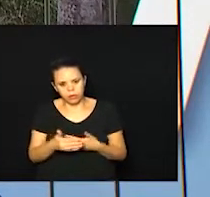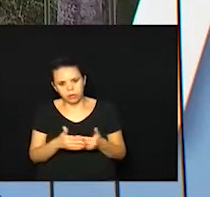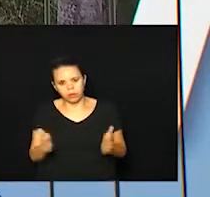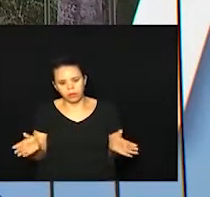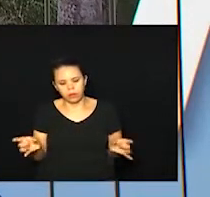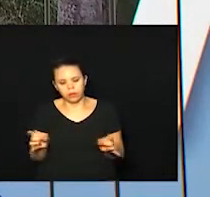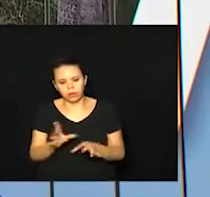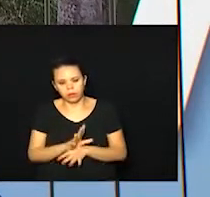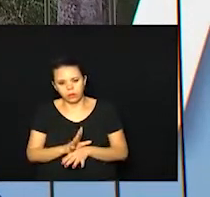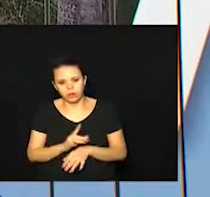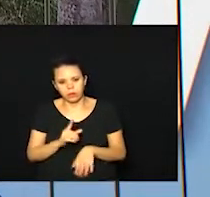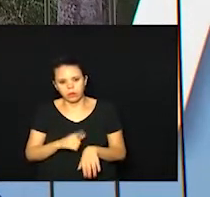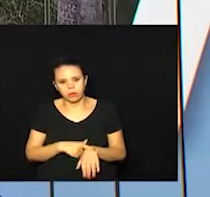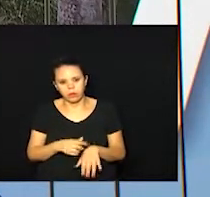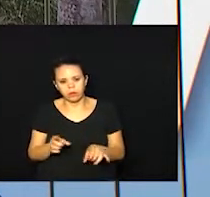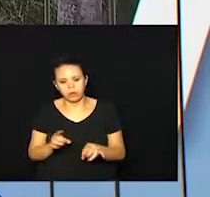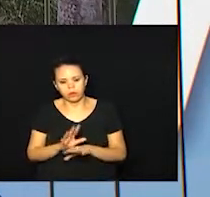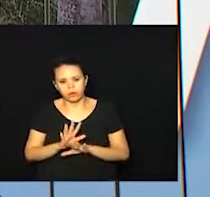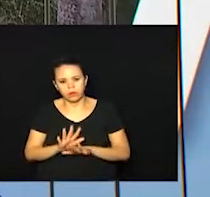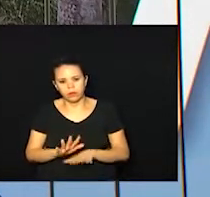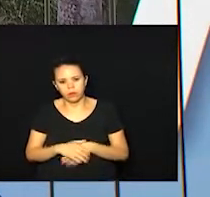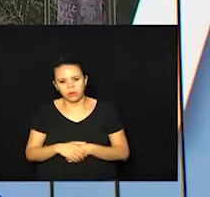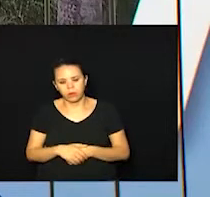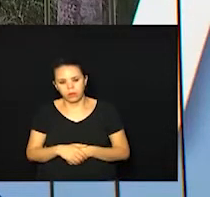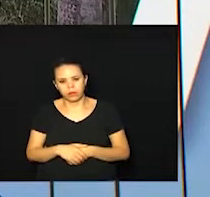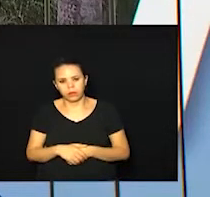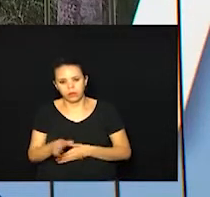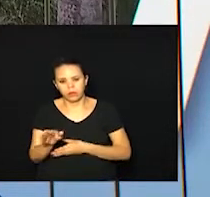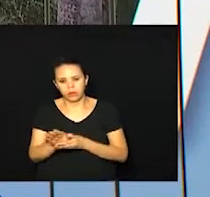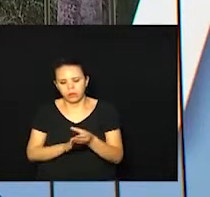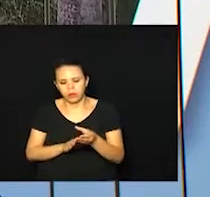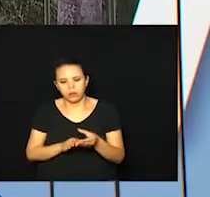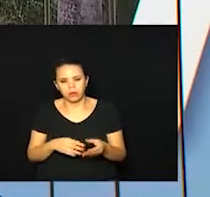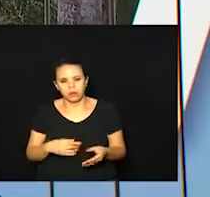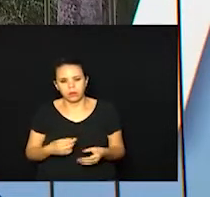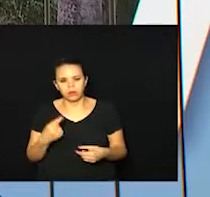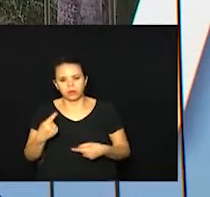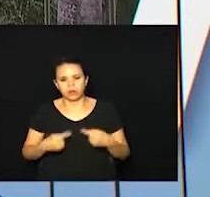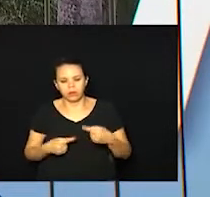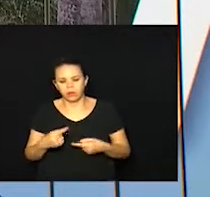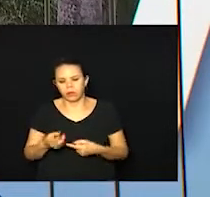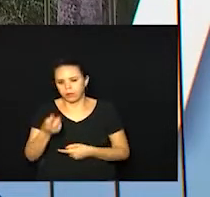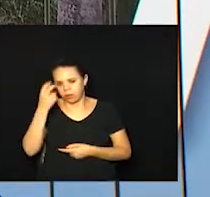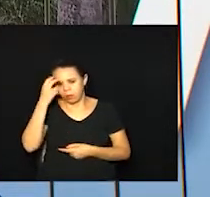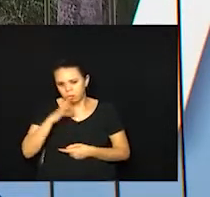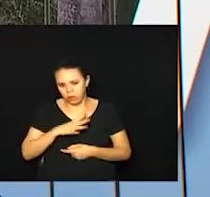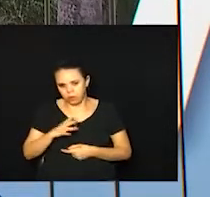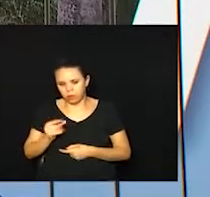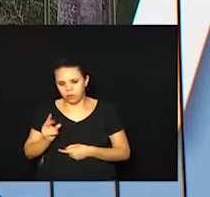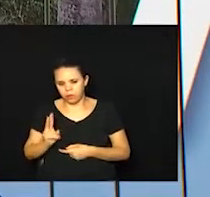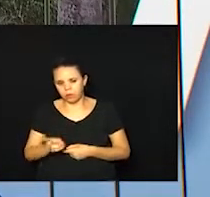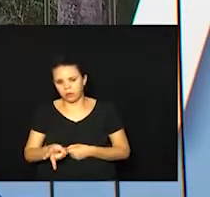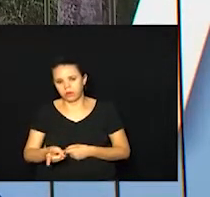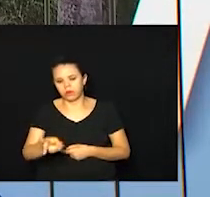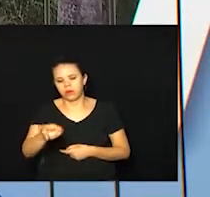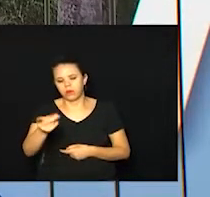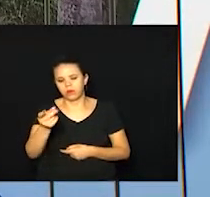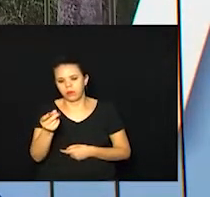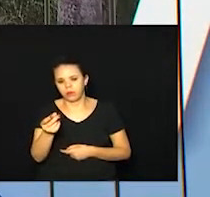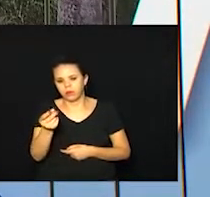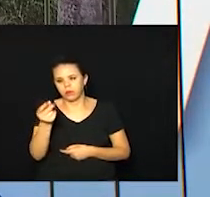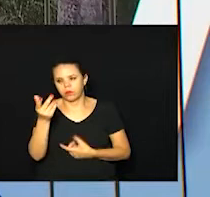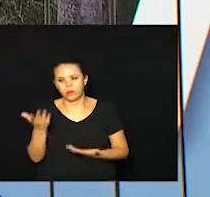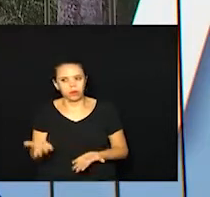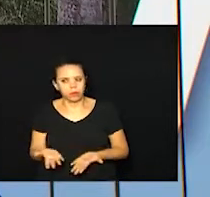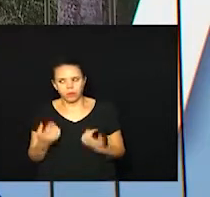né? Em algum momento acaba, mas o Conselho Municipal de Política Cultural da cidade, ele precisa ter vida longa